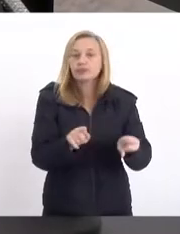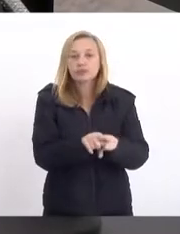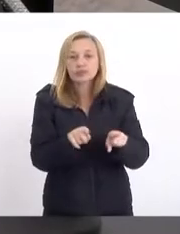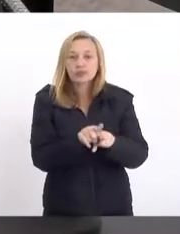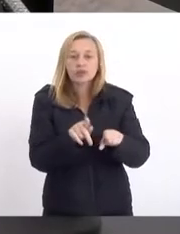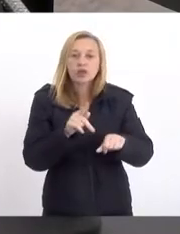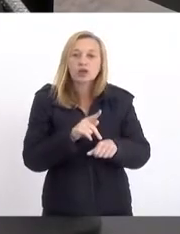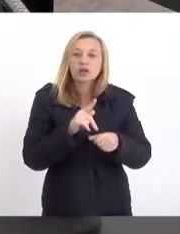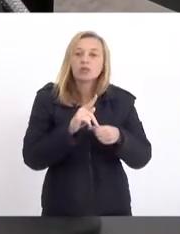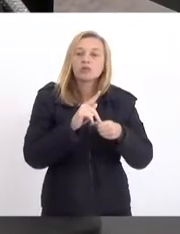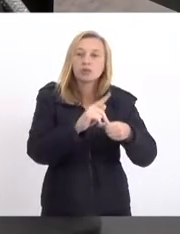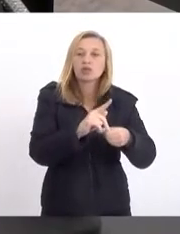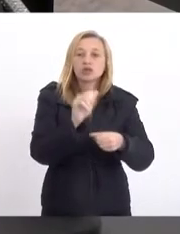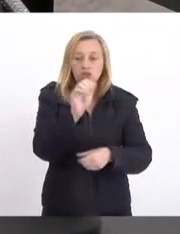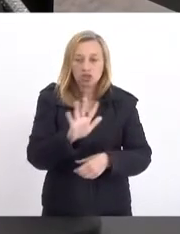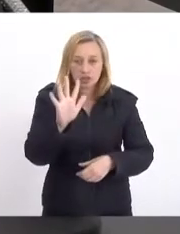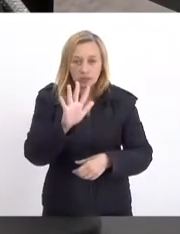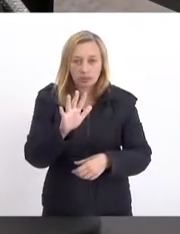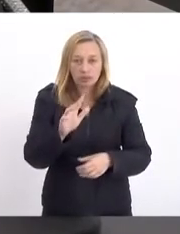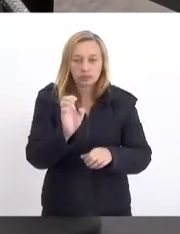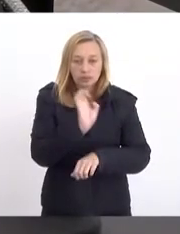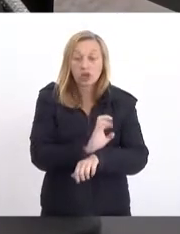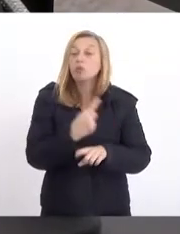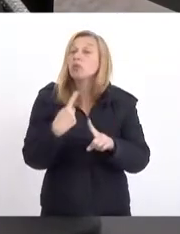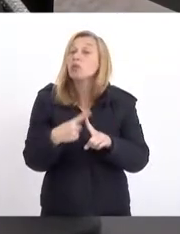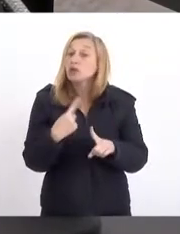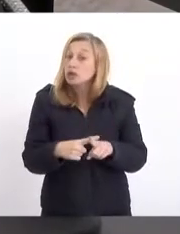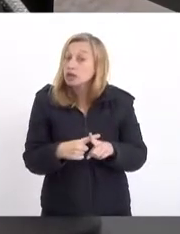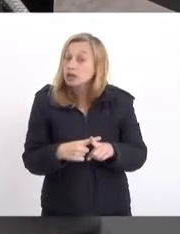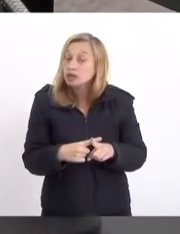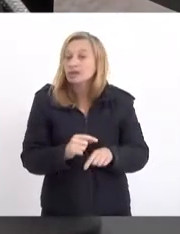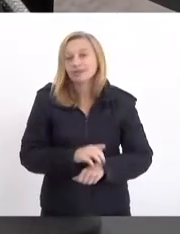Procuradoria Geral do Estado. Porque